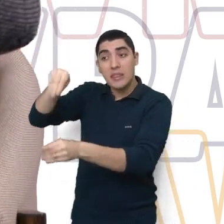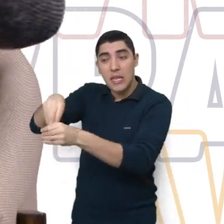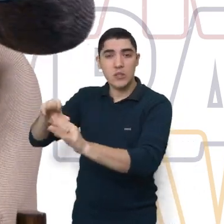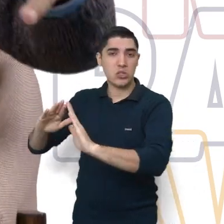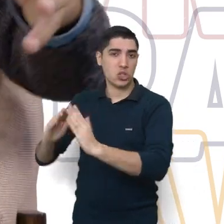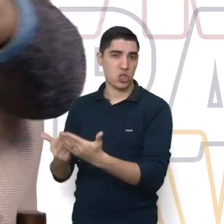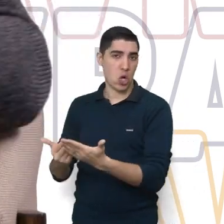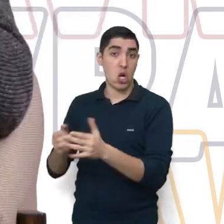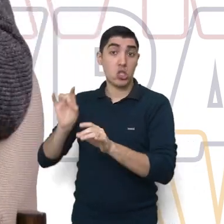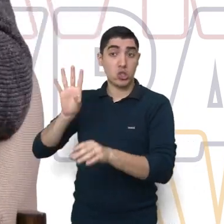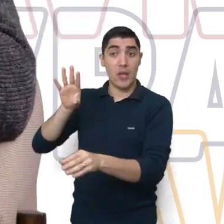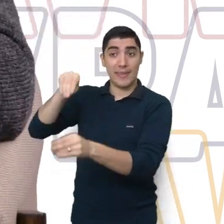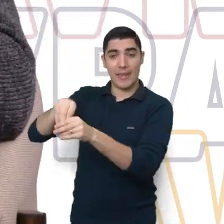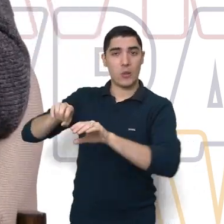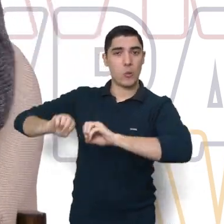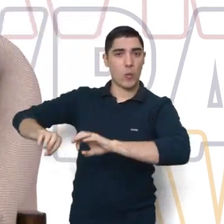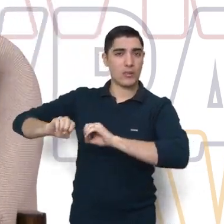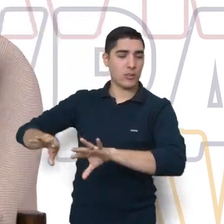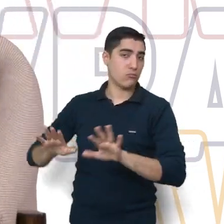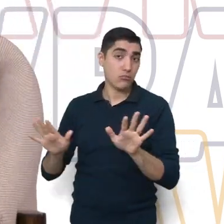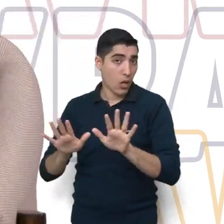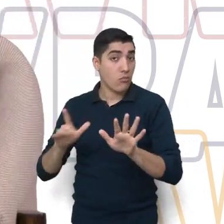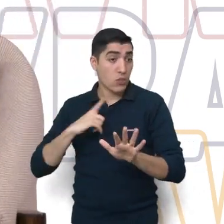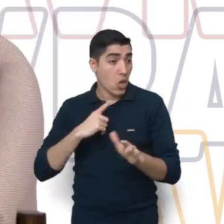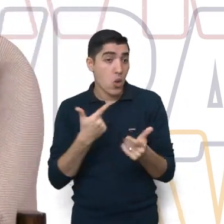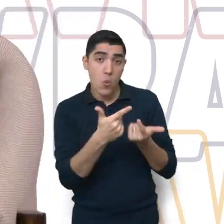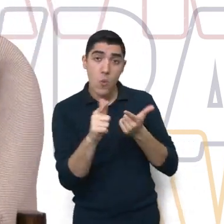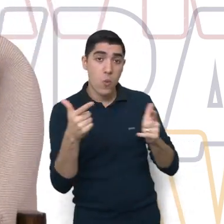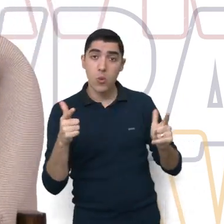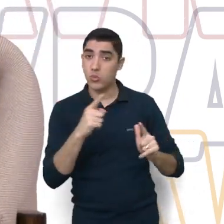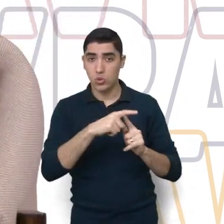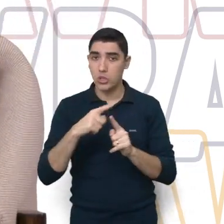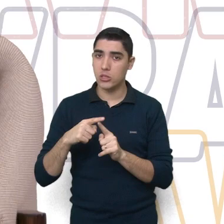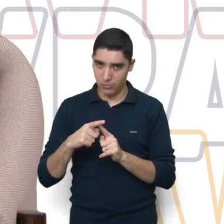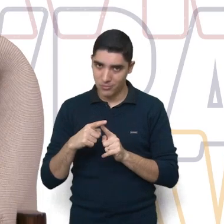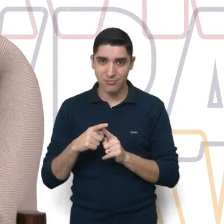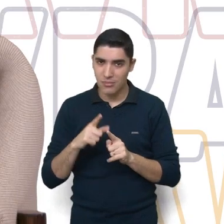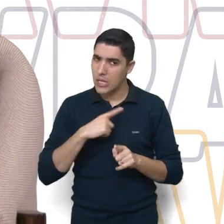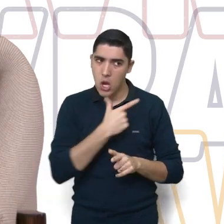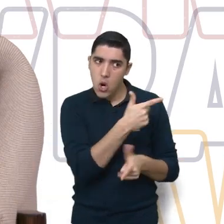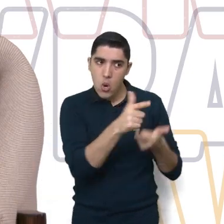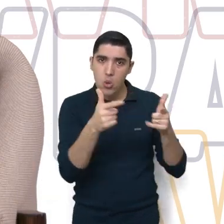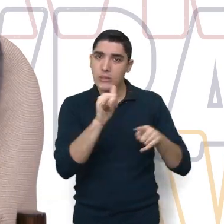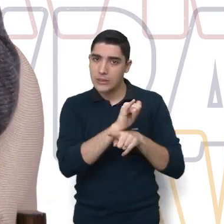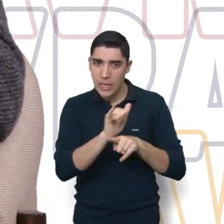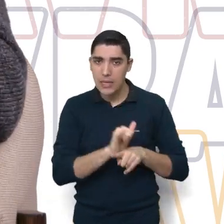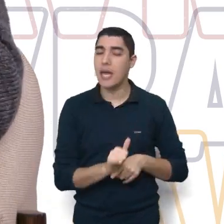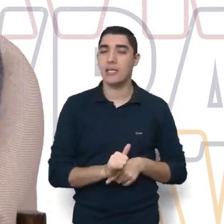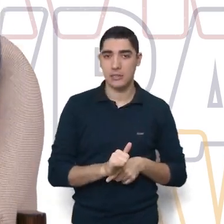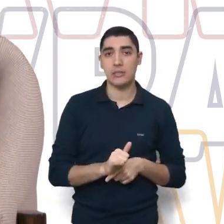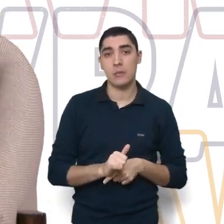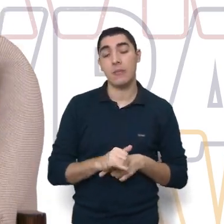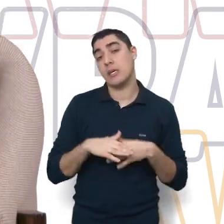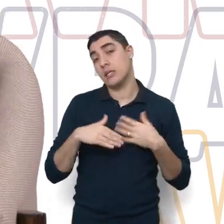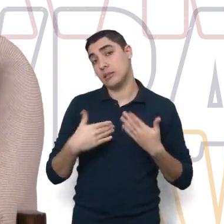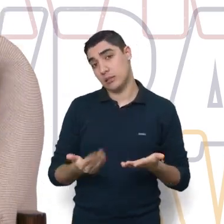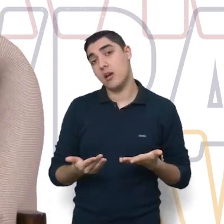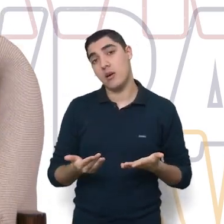Rede de Educação Mas eles estão a cada dia então a partir do momento que não você